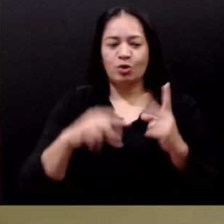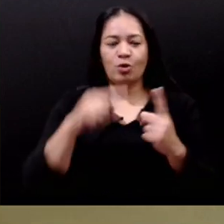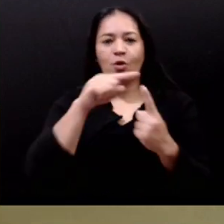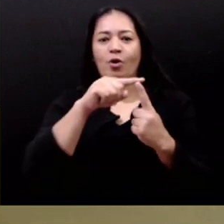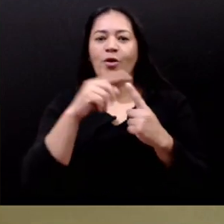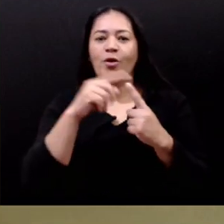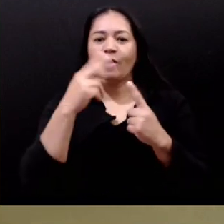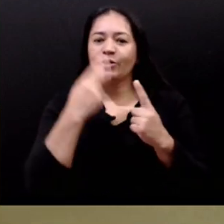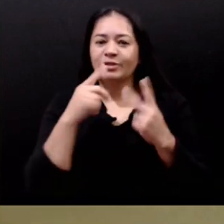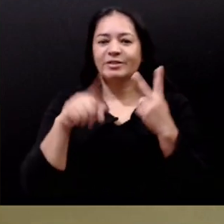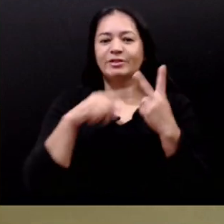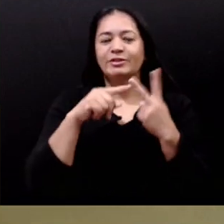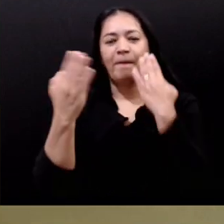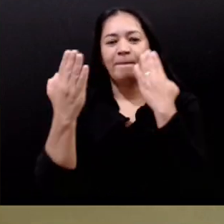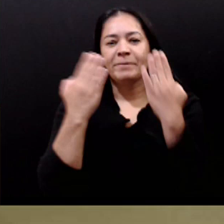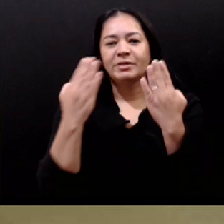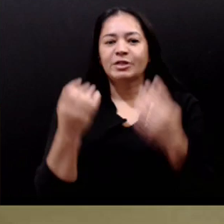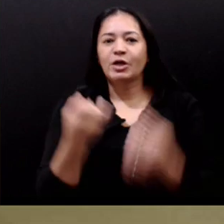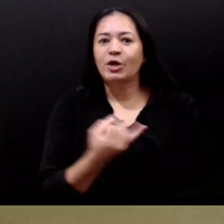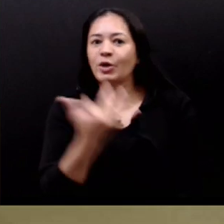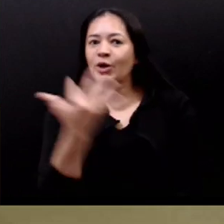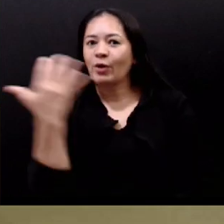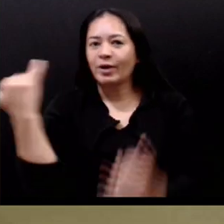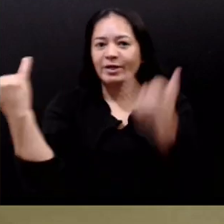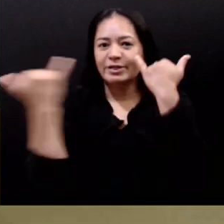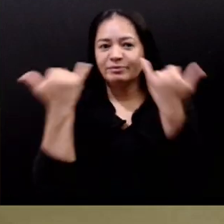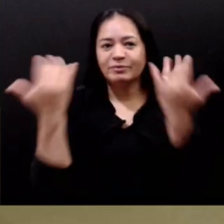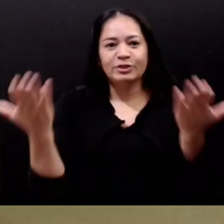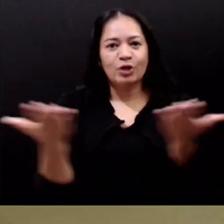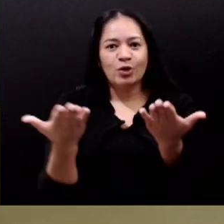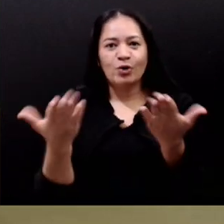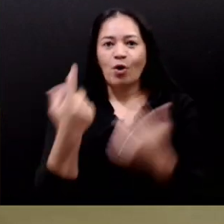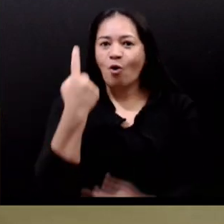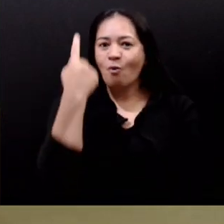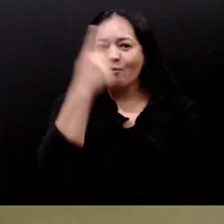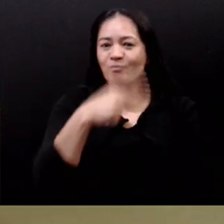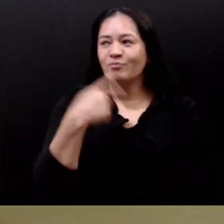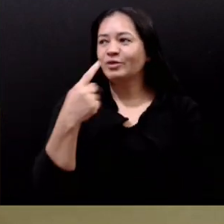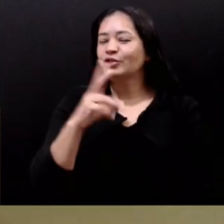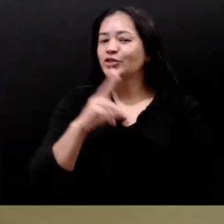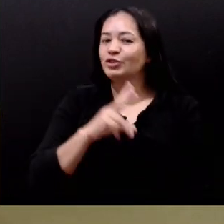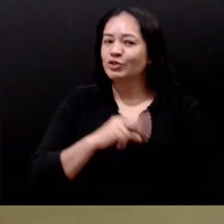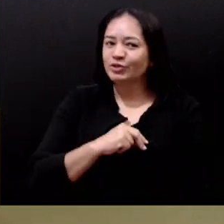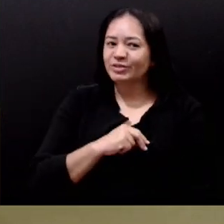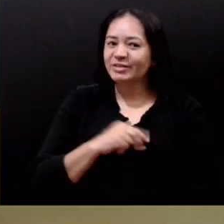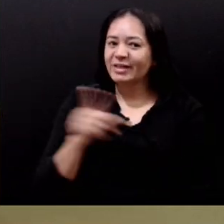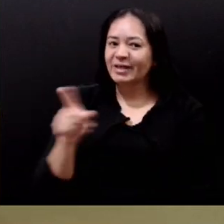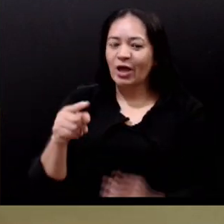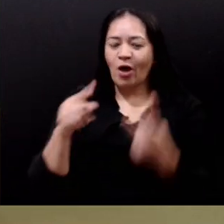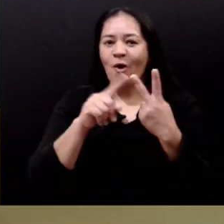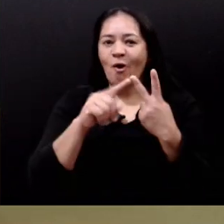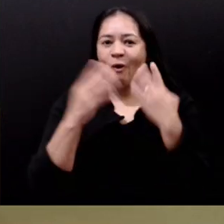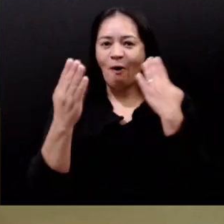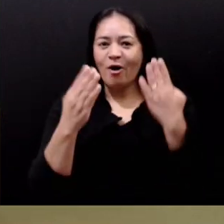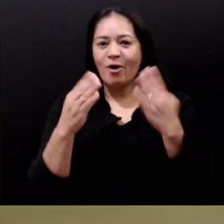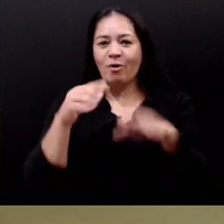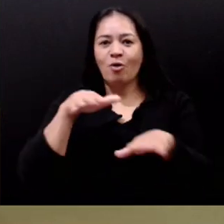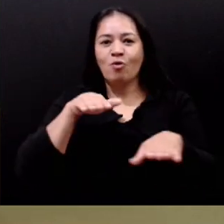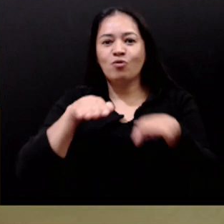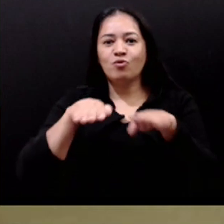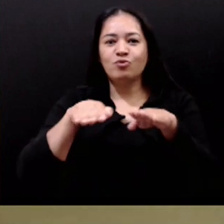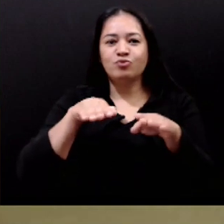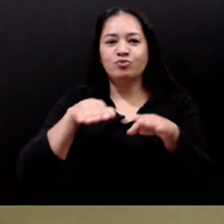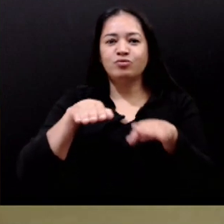adorei. Quanta coisa boa a gente falou aqui em 1 hora. Ô, Robson, olha, o Robson estava no trânsito, né? Mas mesmo assim